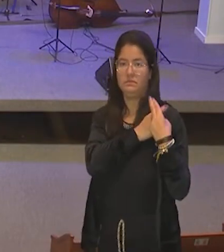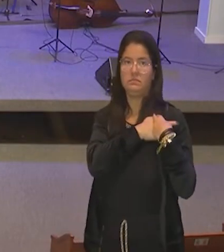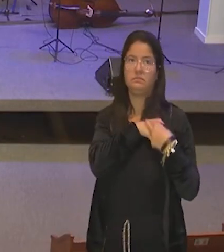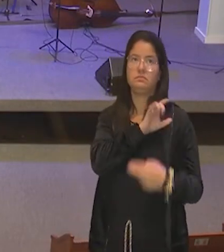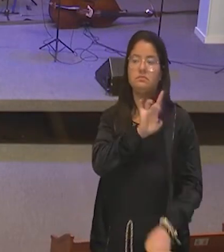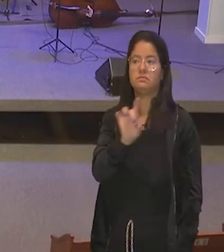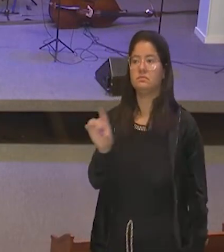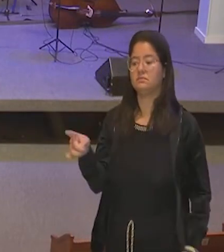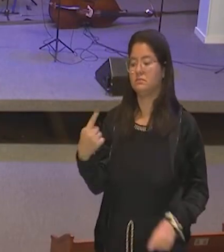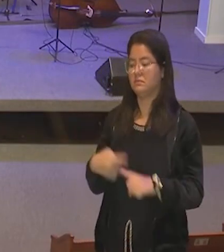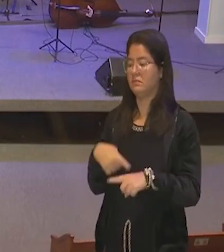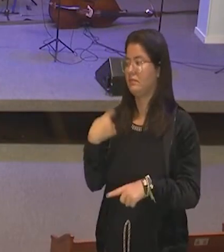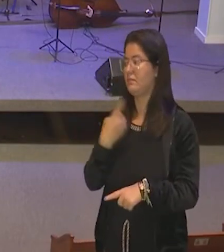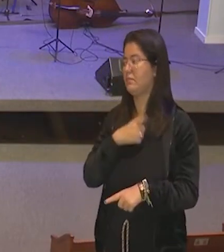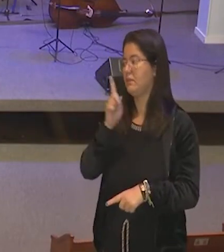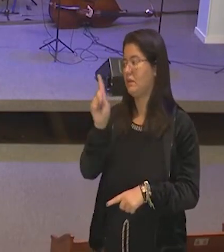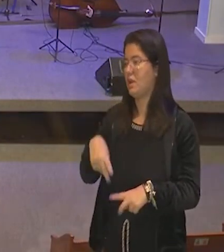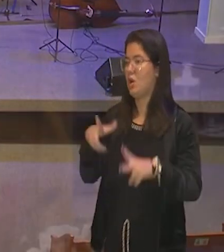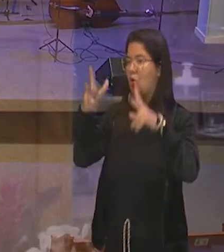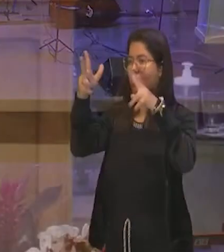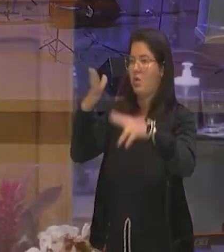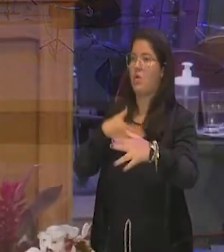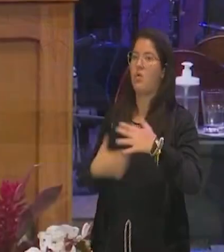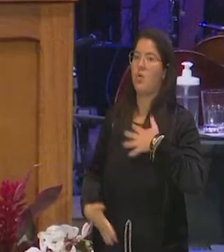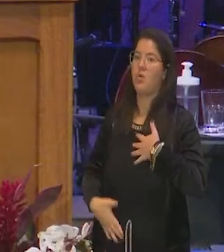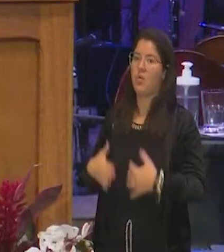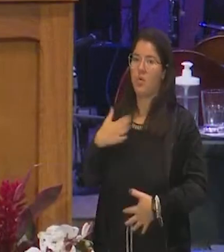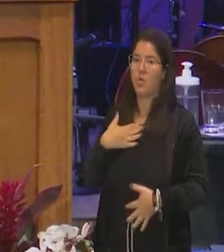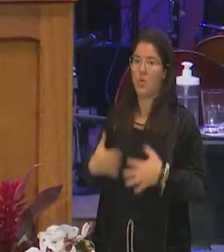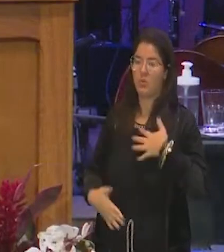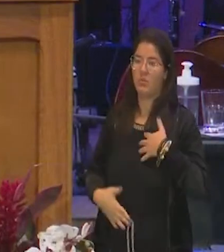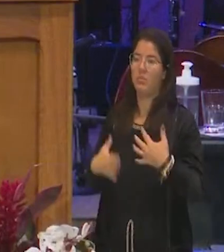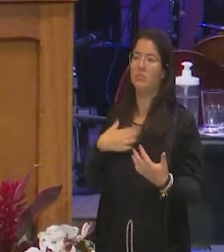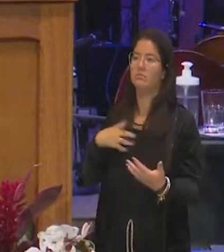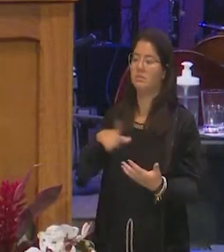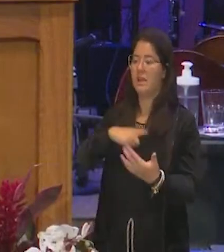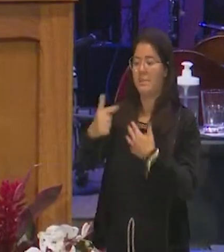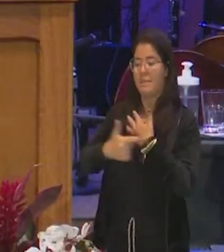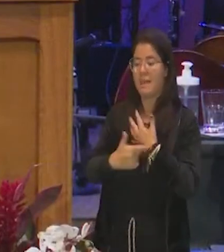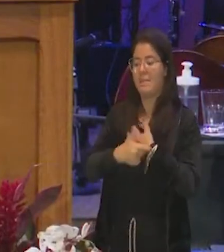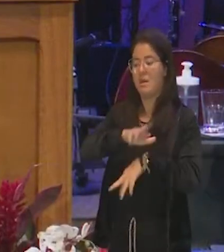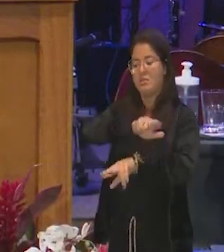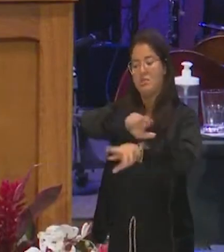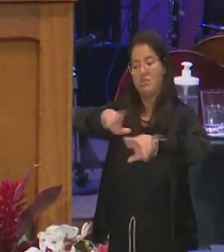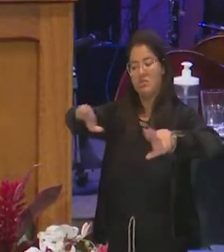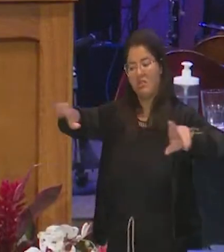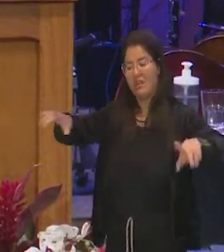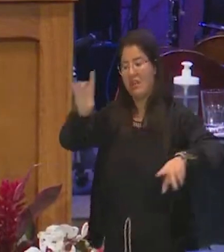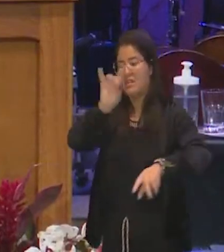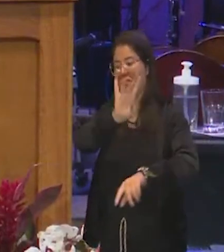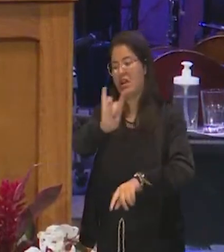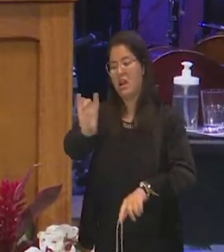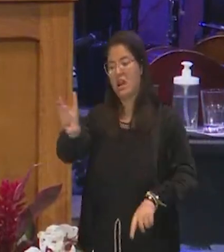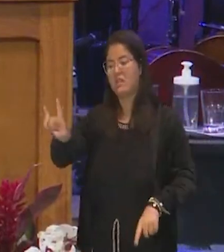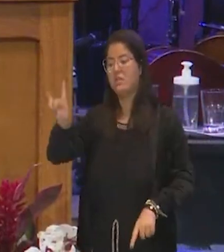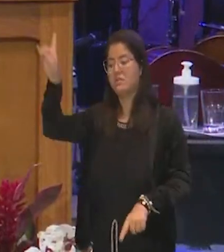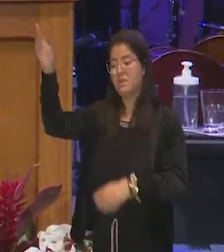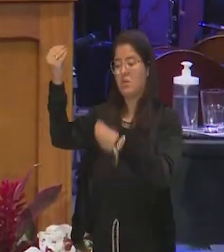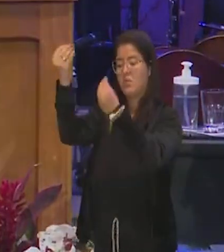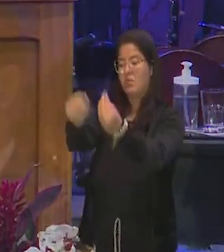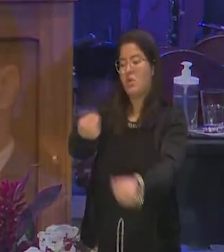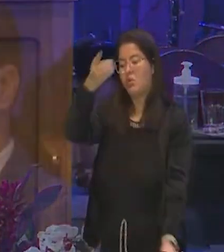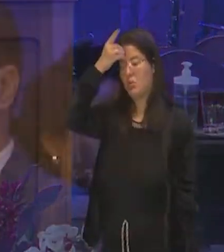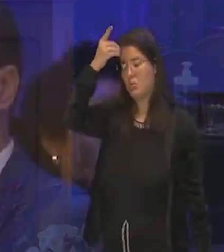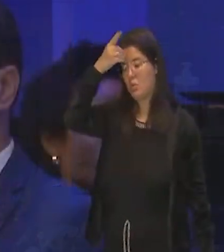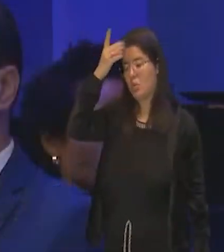responsabilidade, porque nós somos um corpo com muitos membros, cada um desempenhando as suas funções conforme o dom que